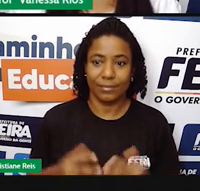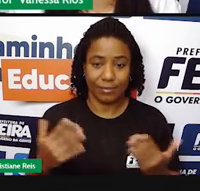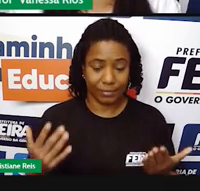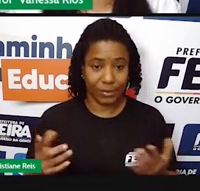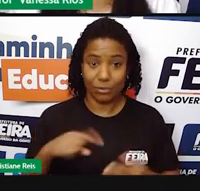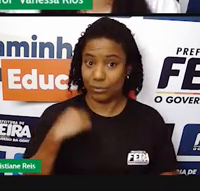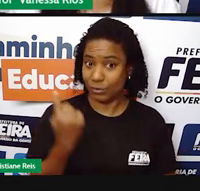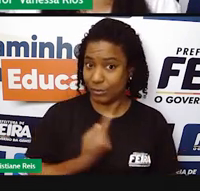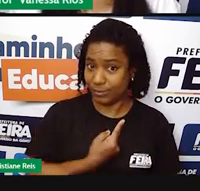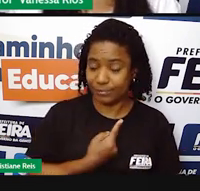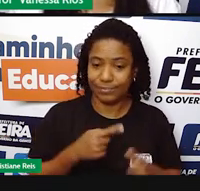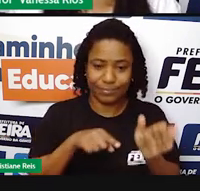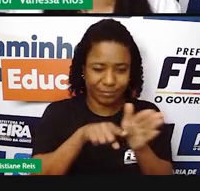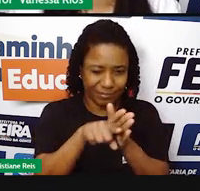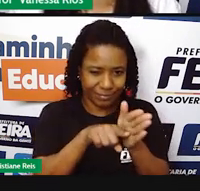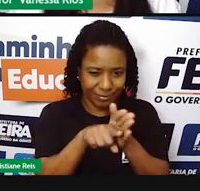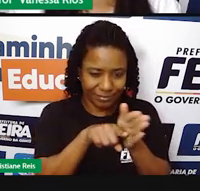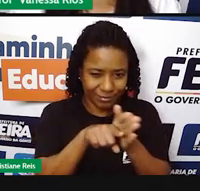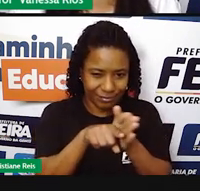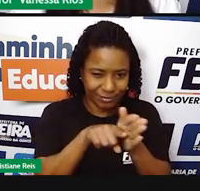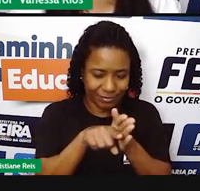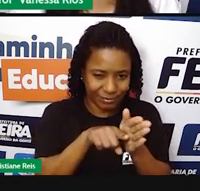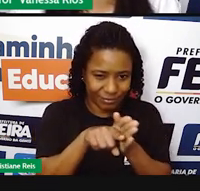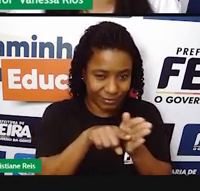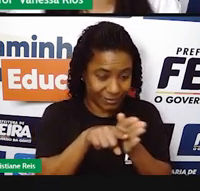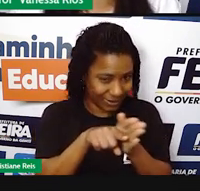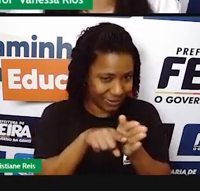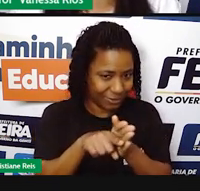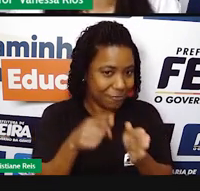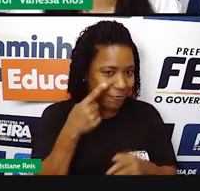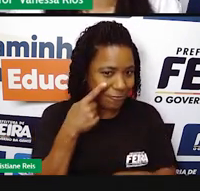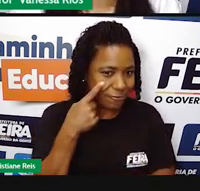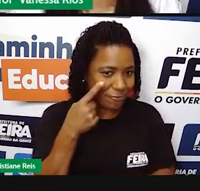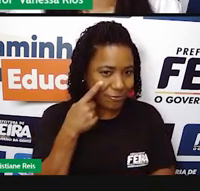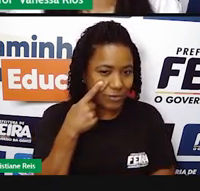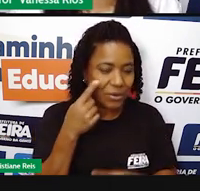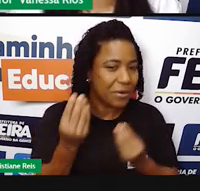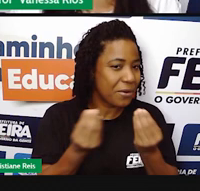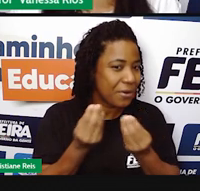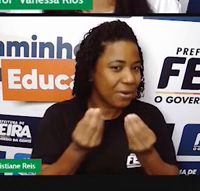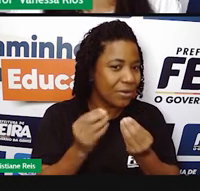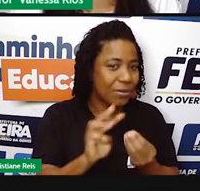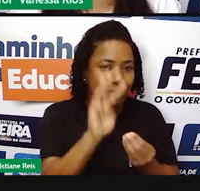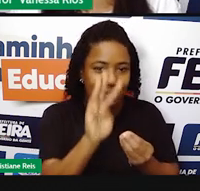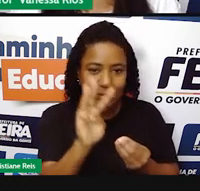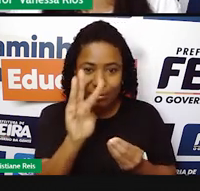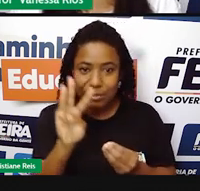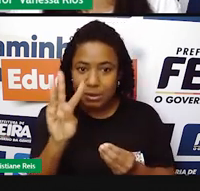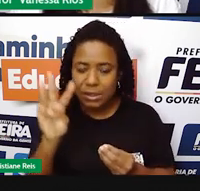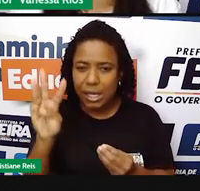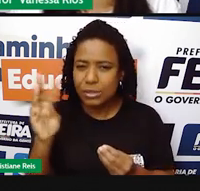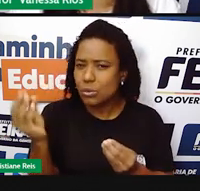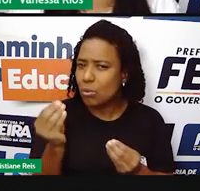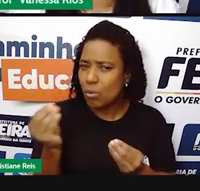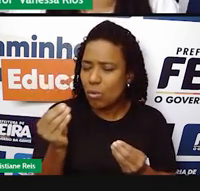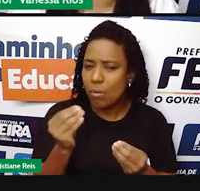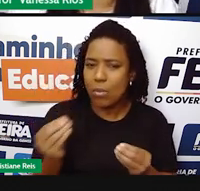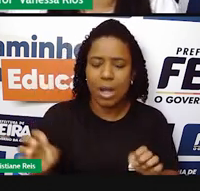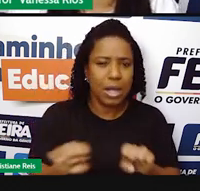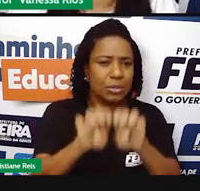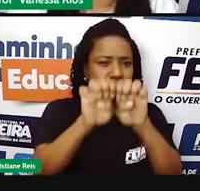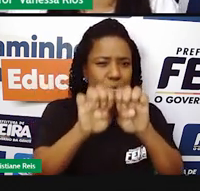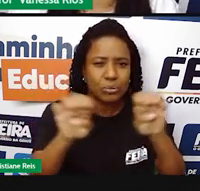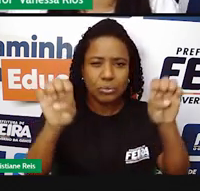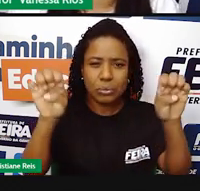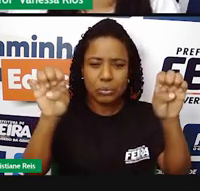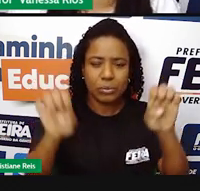tudo que a gente viu lá no site, observando na prática a estrutura e a forma de organização do texto